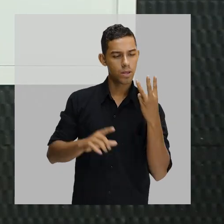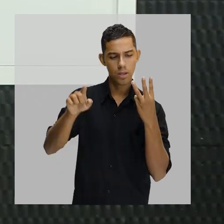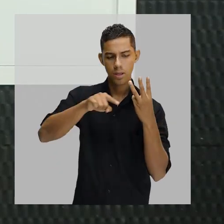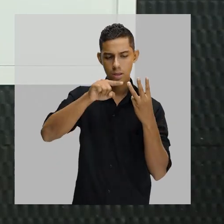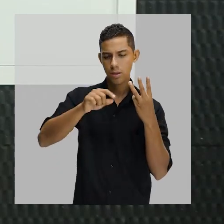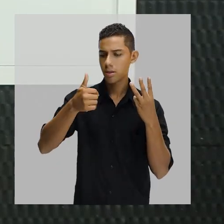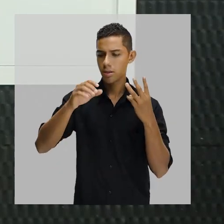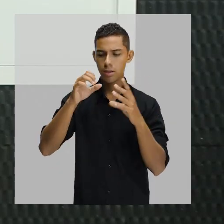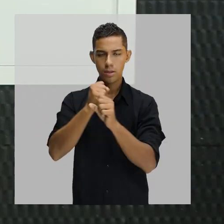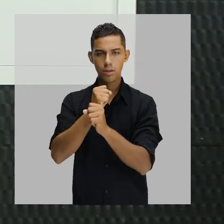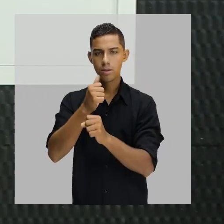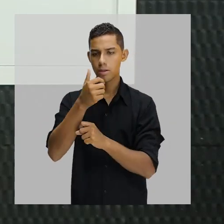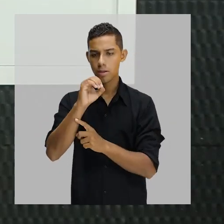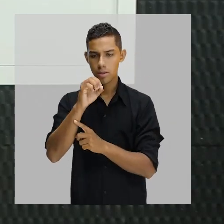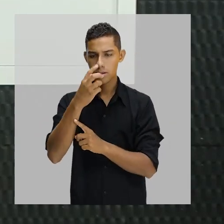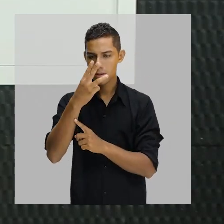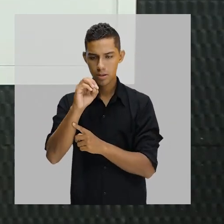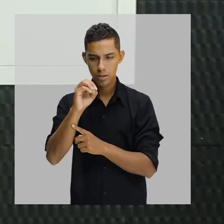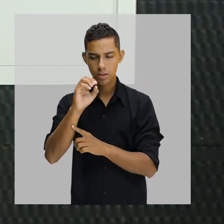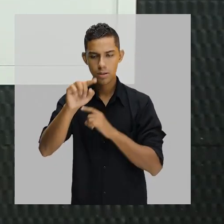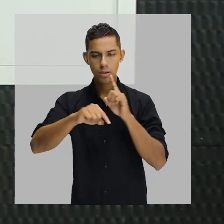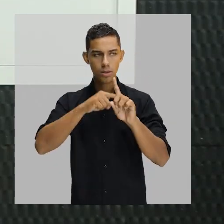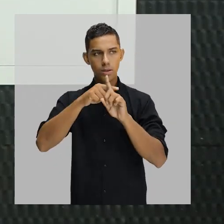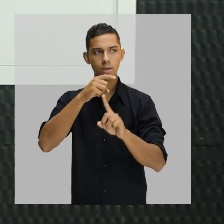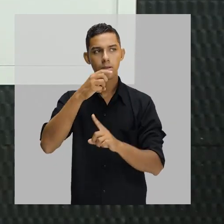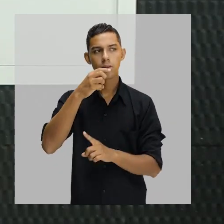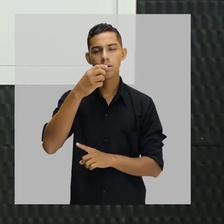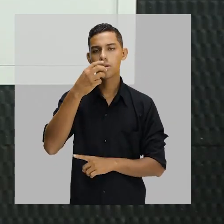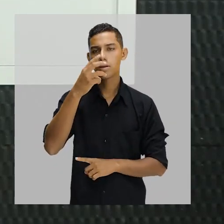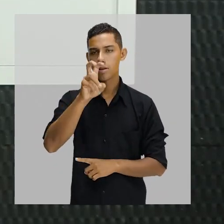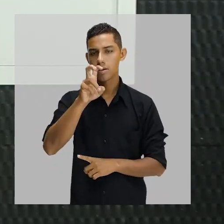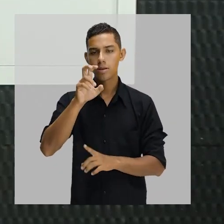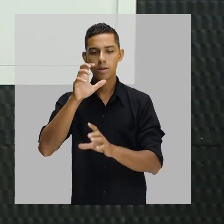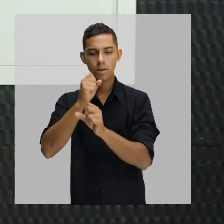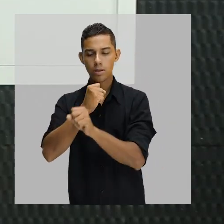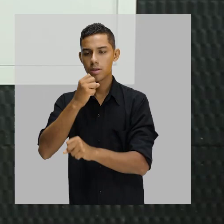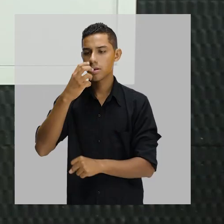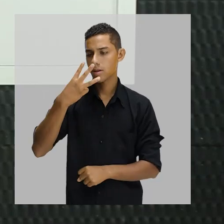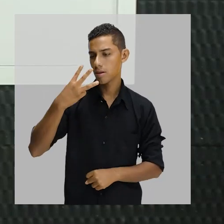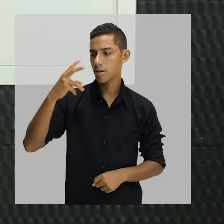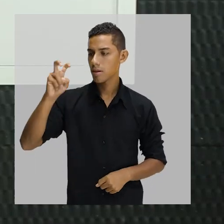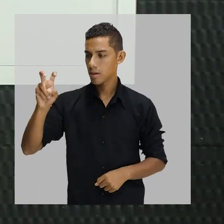mais 5, 35. Então, isso aqui vai ser igual a